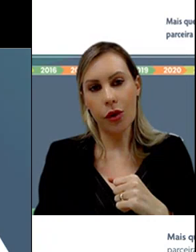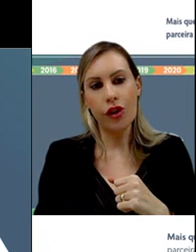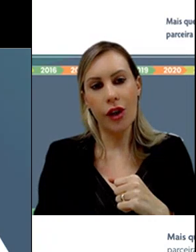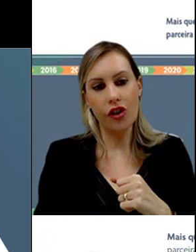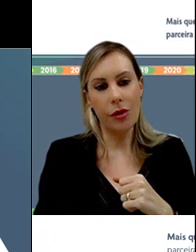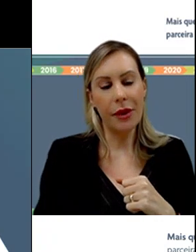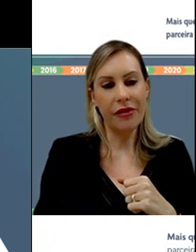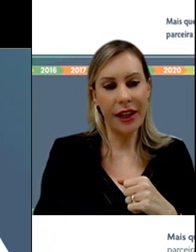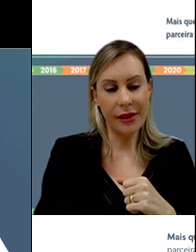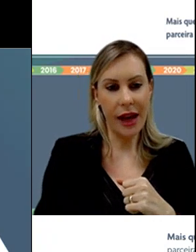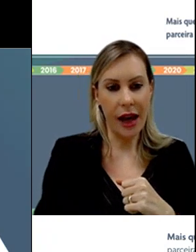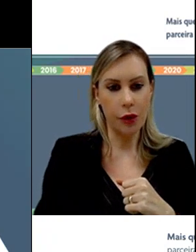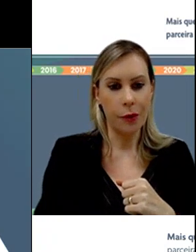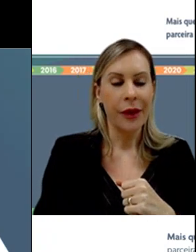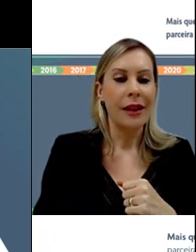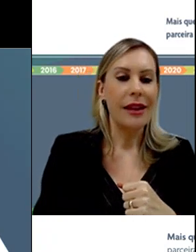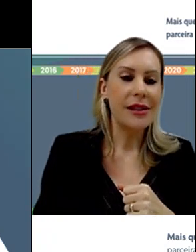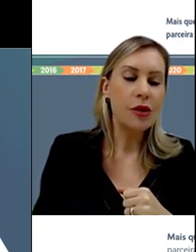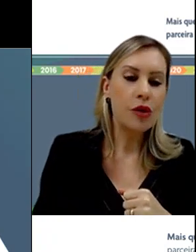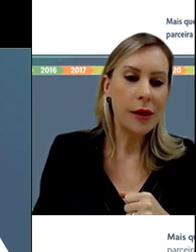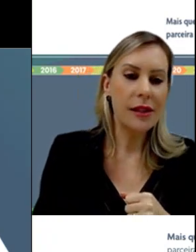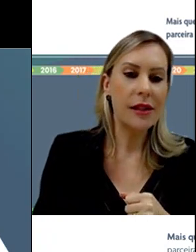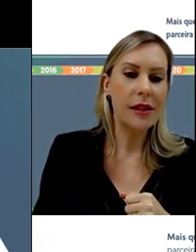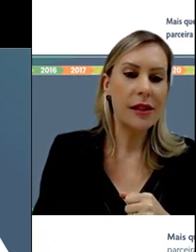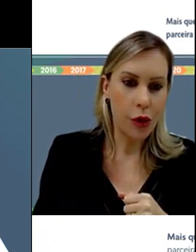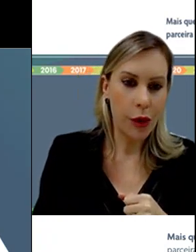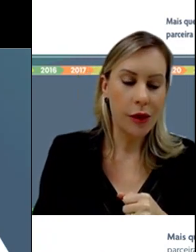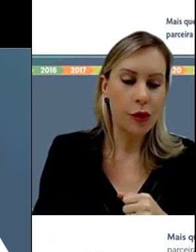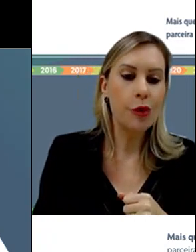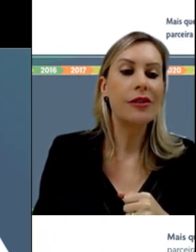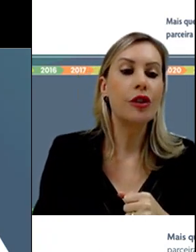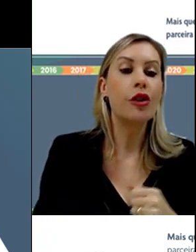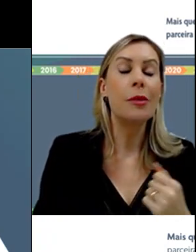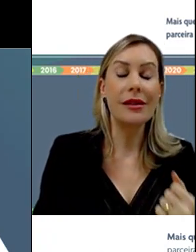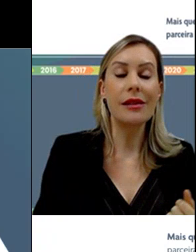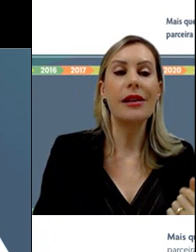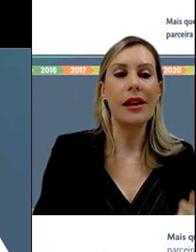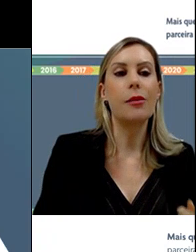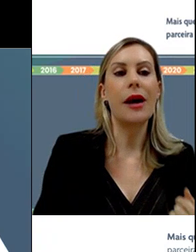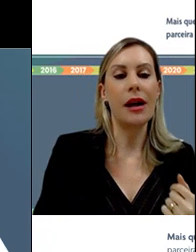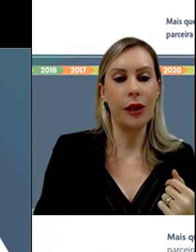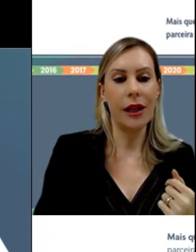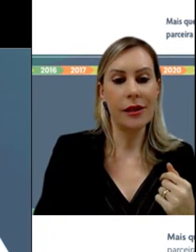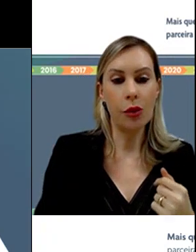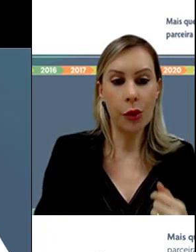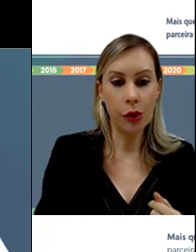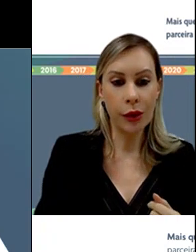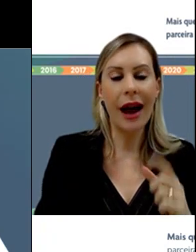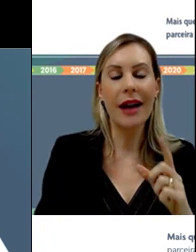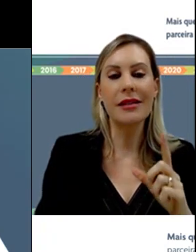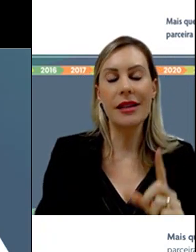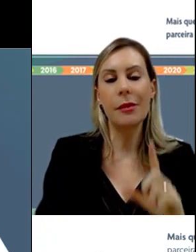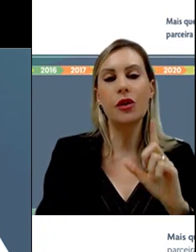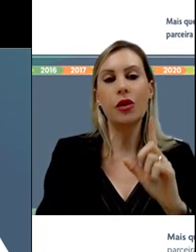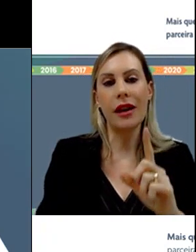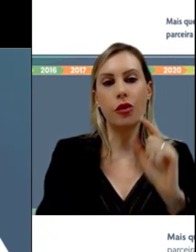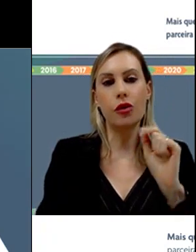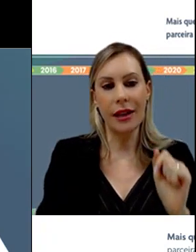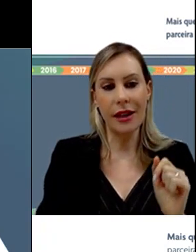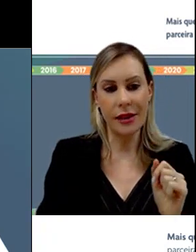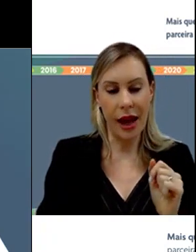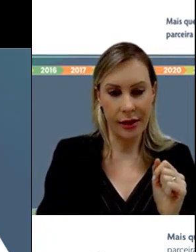que migrou de regime previdenciário. Nessas 2 situações, o servidor precisa ter uma remuneração bruta acima